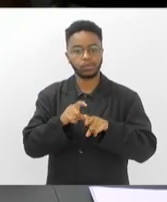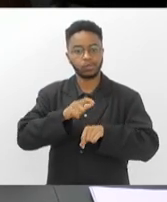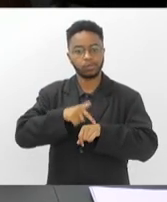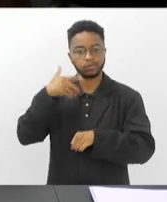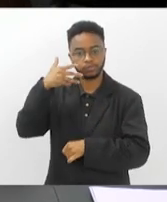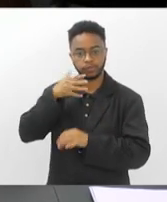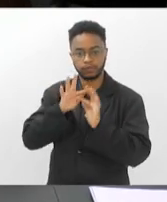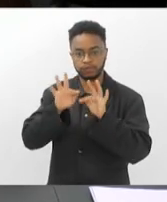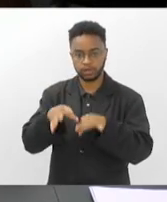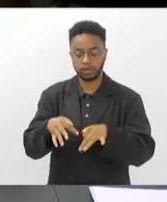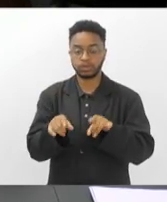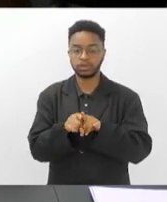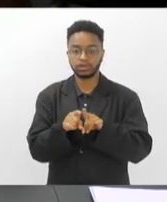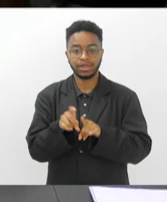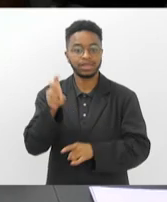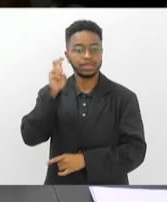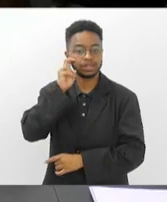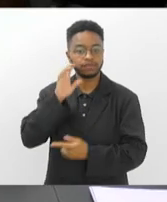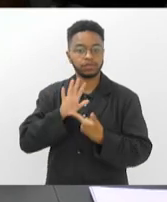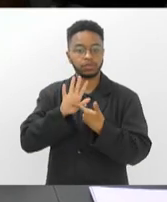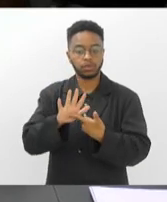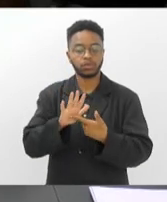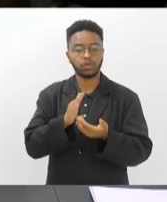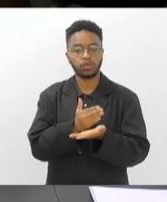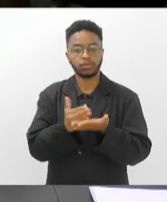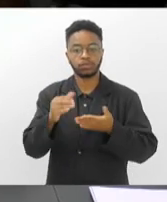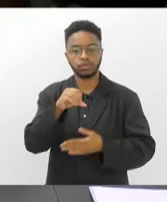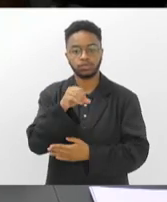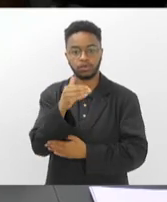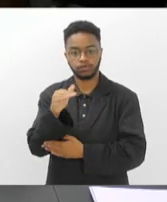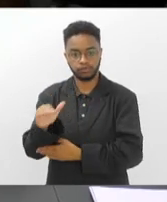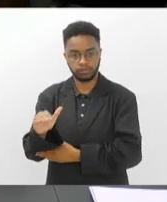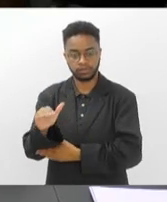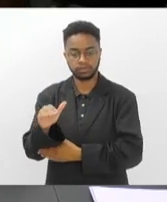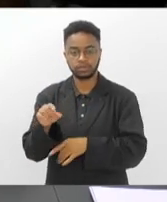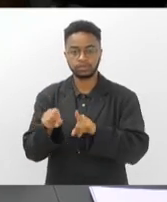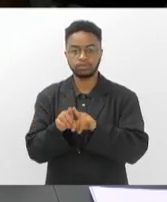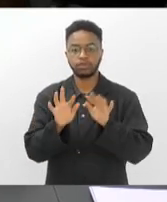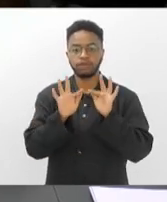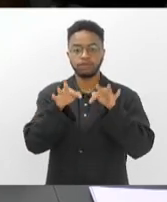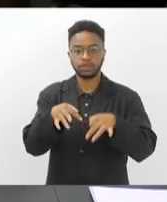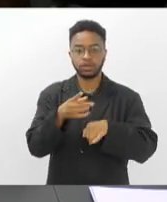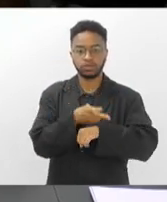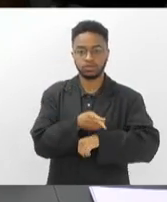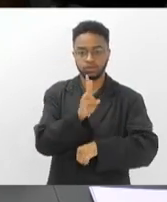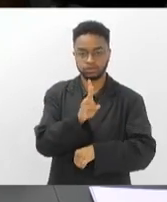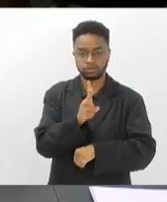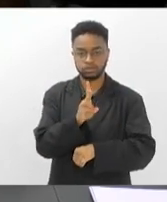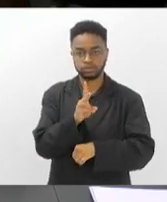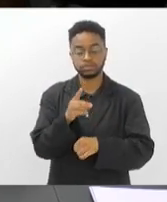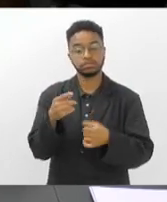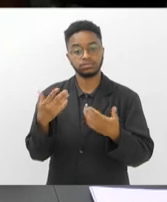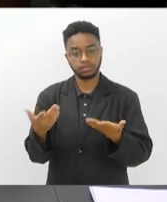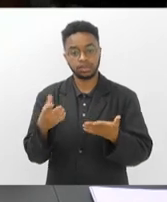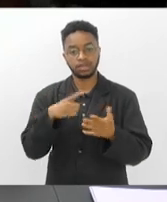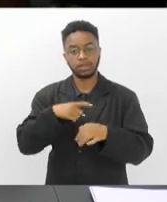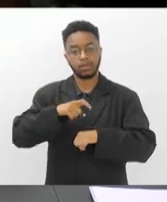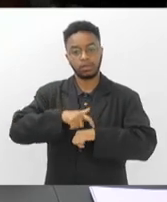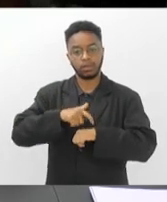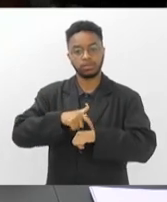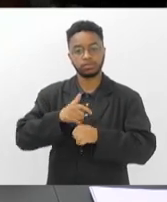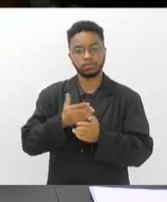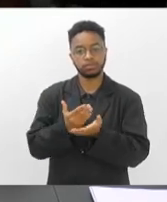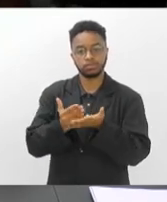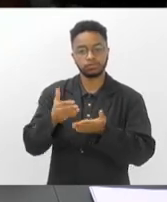que nas quintas-feiras inicia às 9h30 e termina às 14 horas. Está contemplando expediente